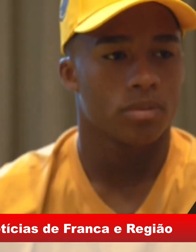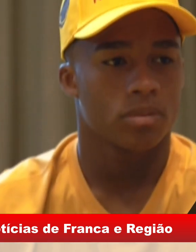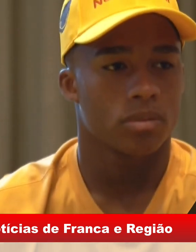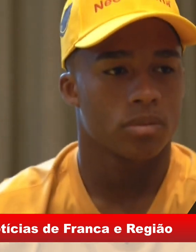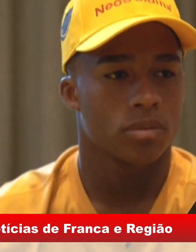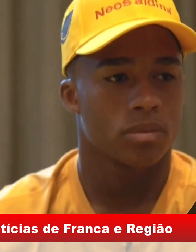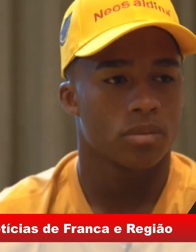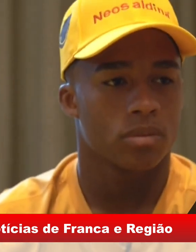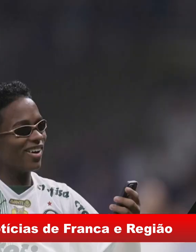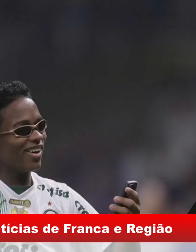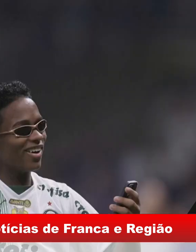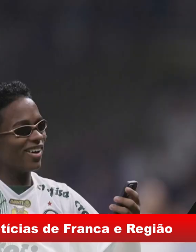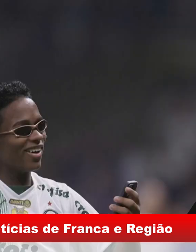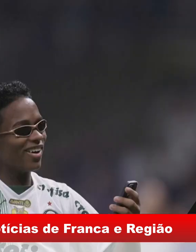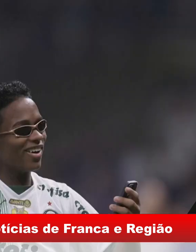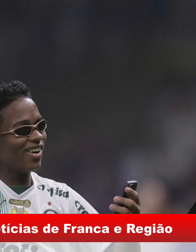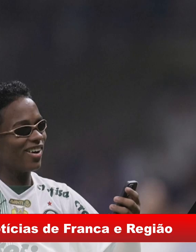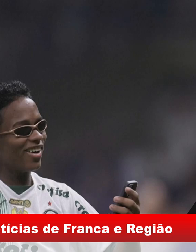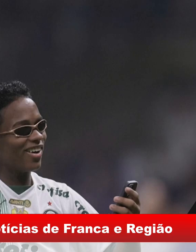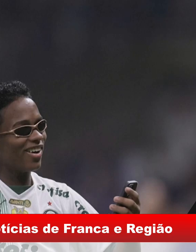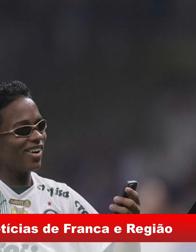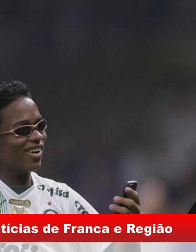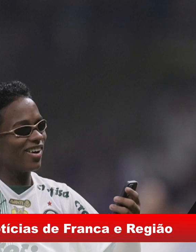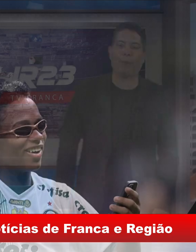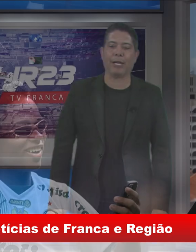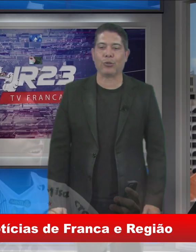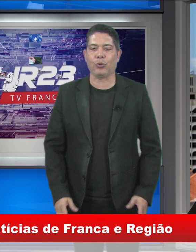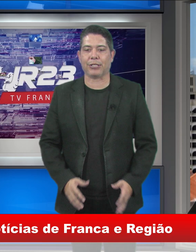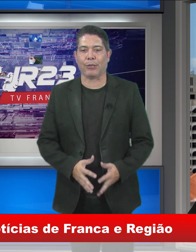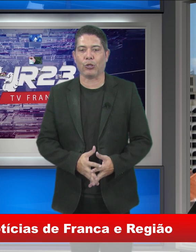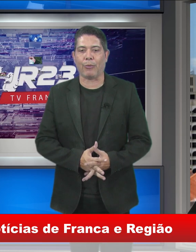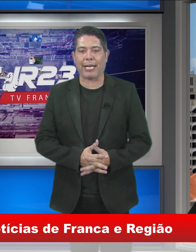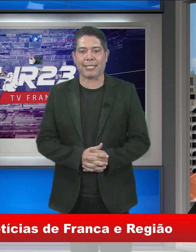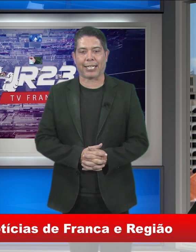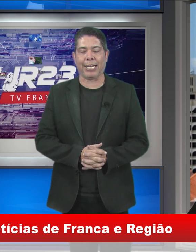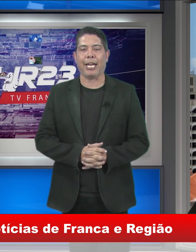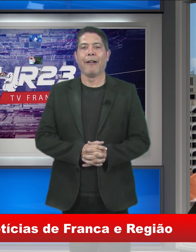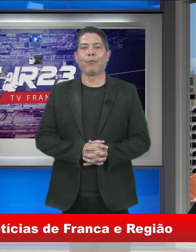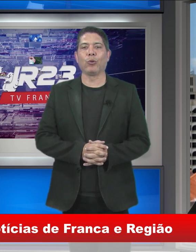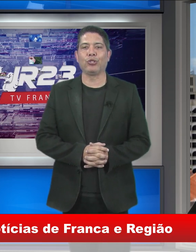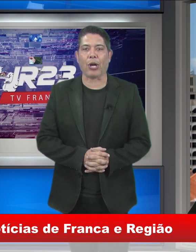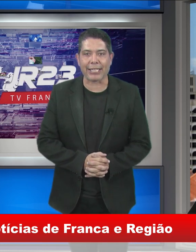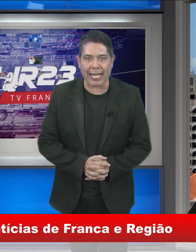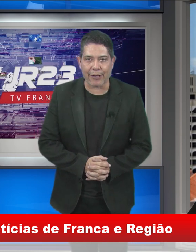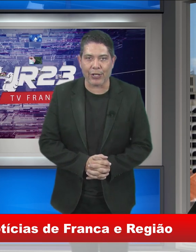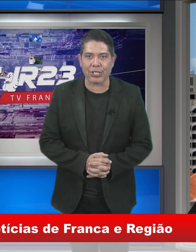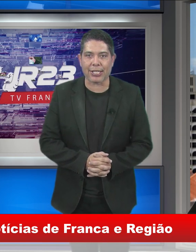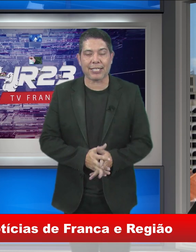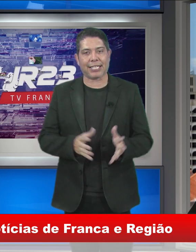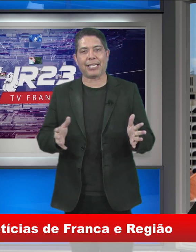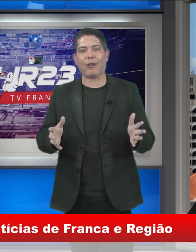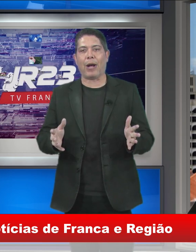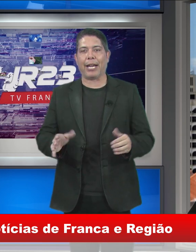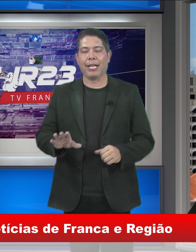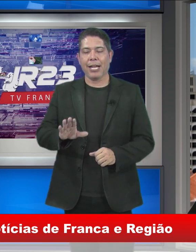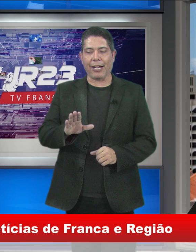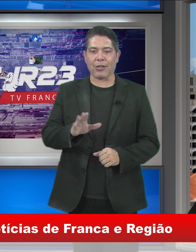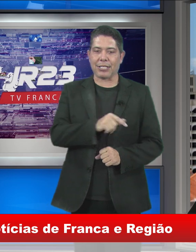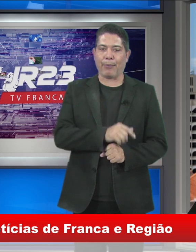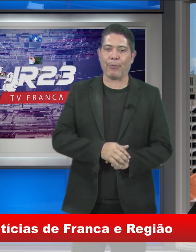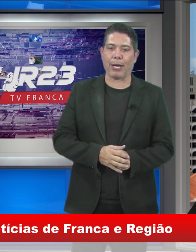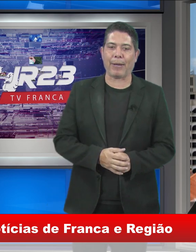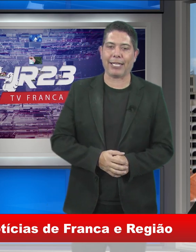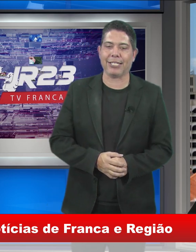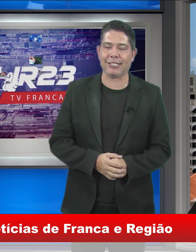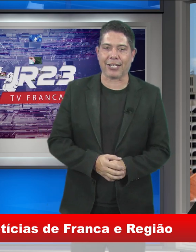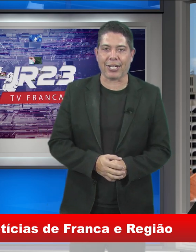Brasil e fala sobre o seu futuro. É claro, você acompanha tudo isso e muito mais aqui no JR23, que está no ar. A